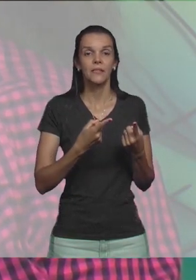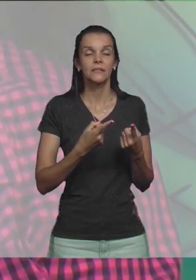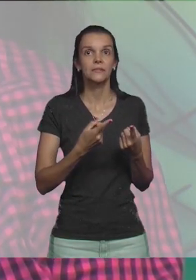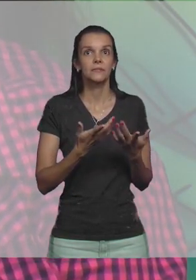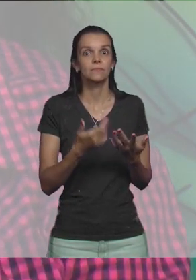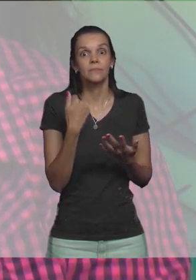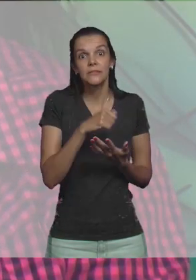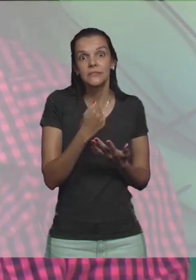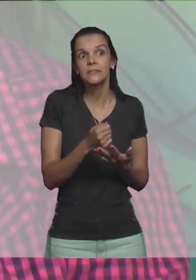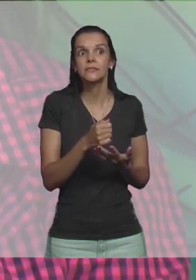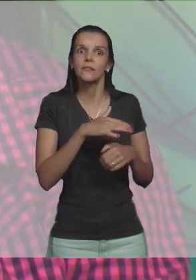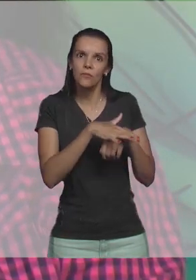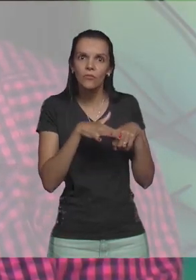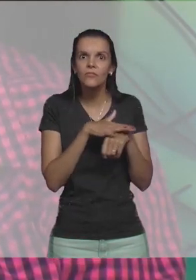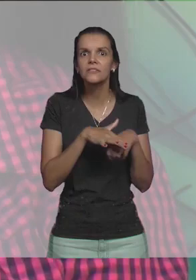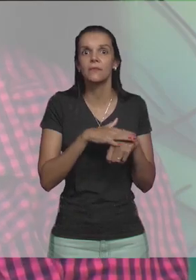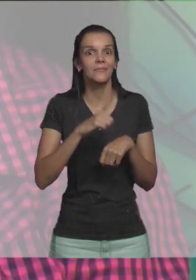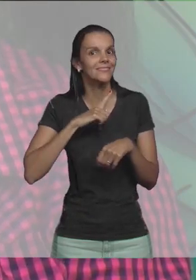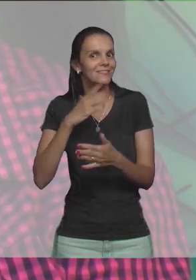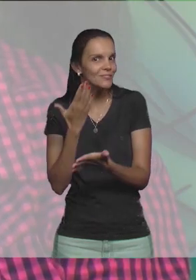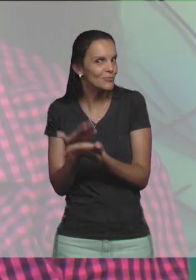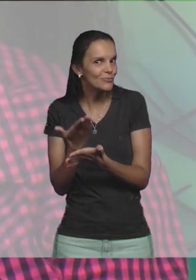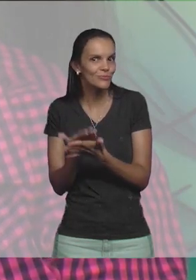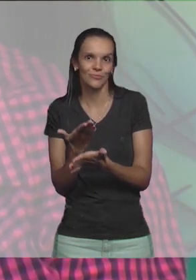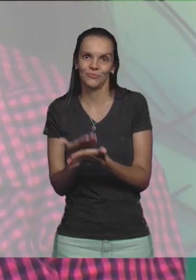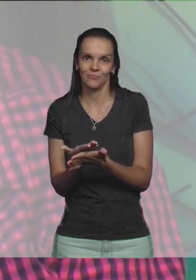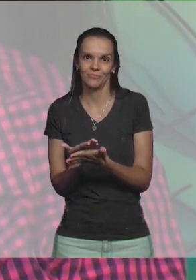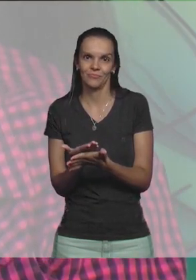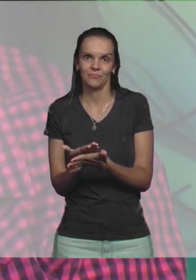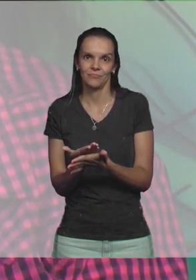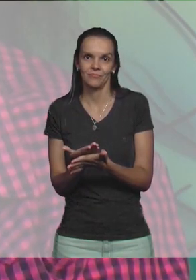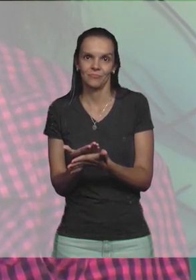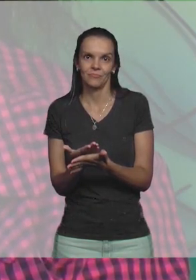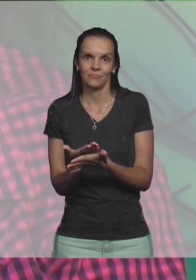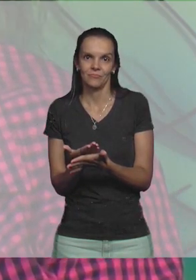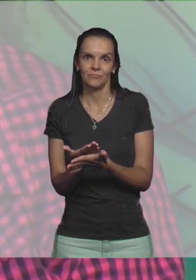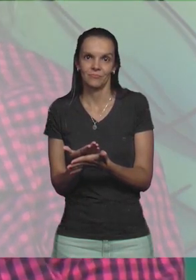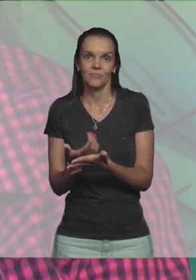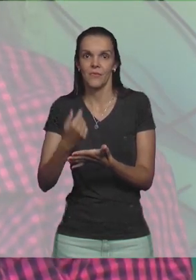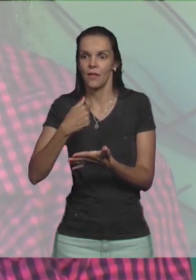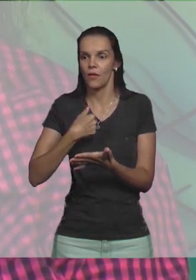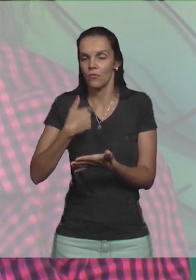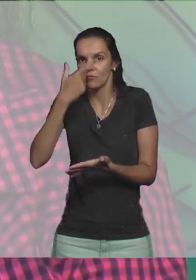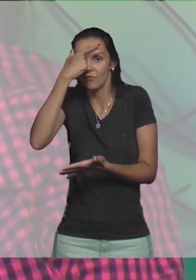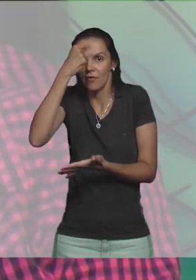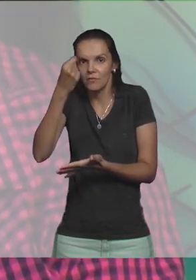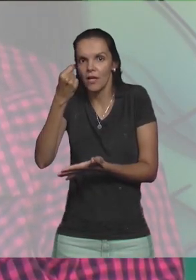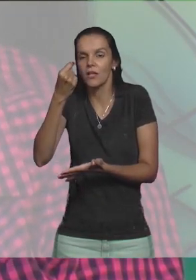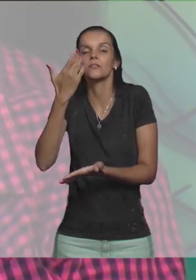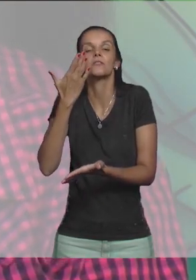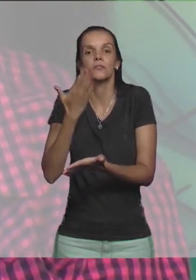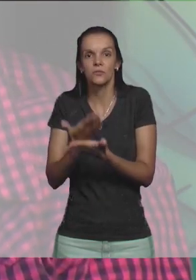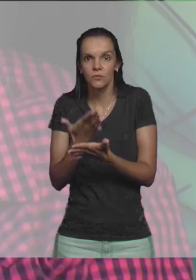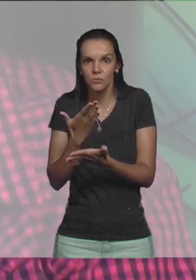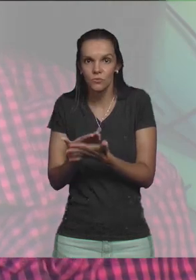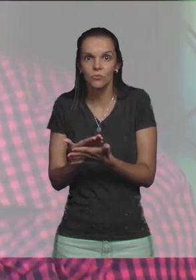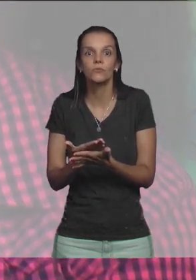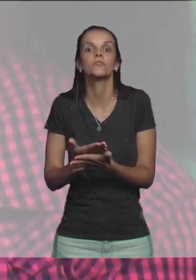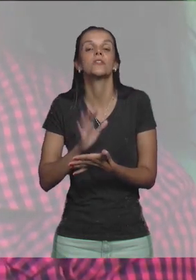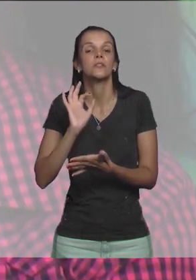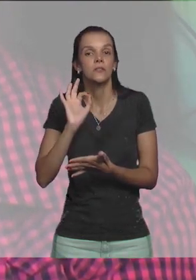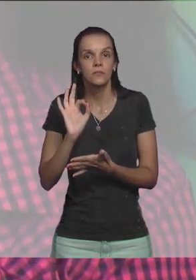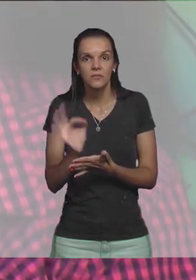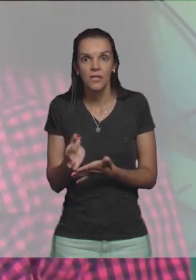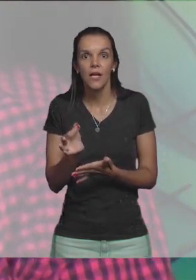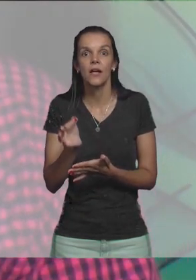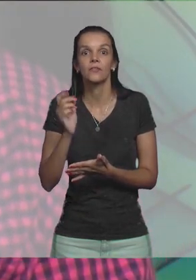não concordar. Mas daí a gente tem estudos, né? Eu venho da academia, a gente tem estudos dizendo, olha,